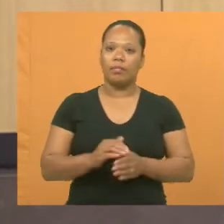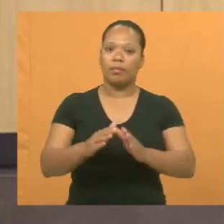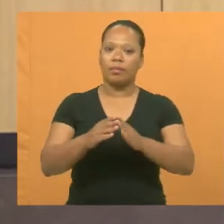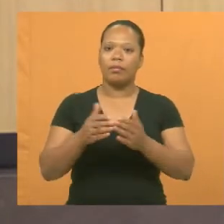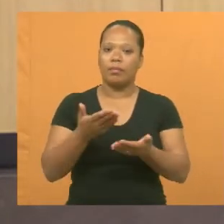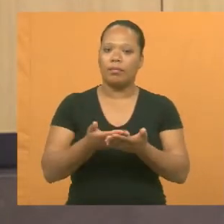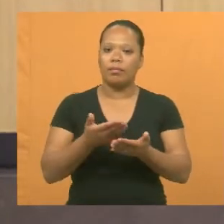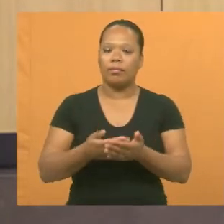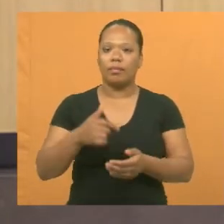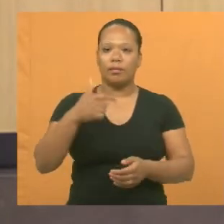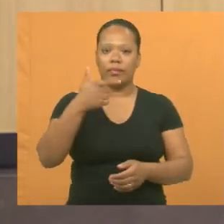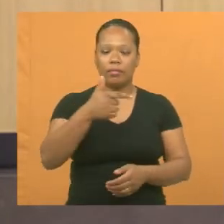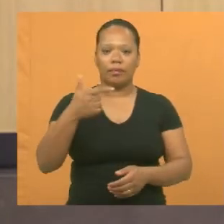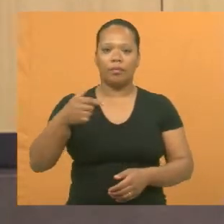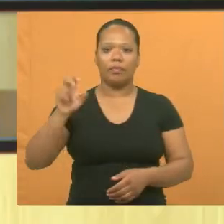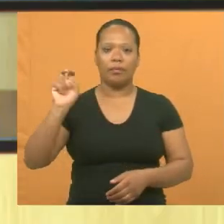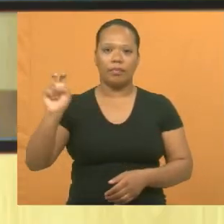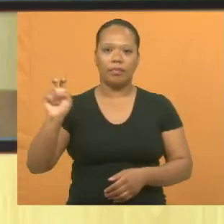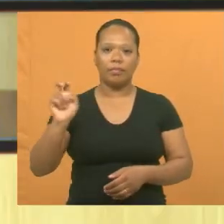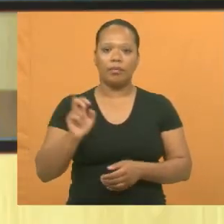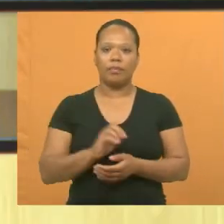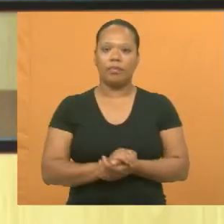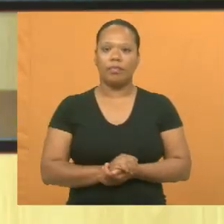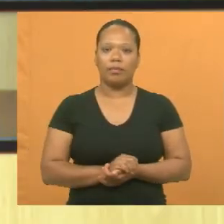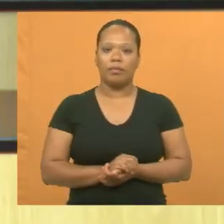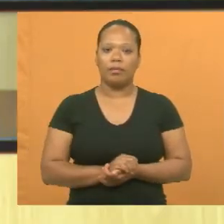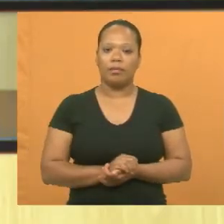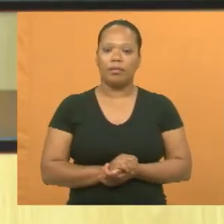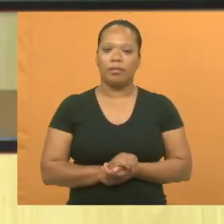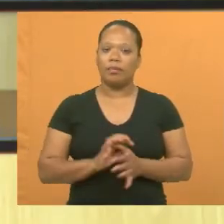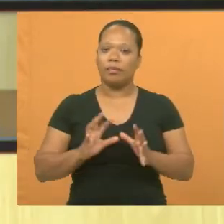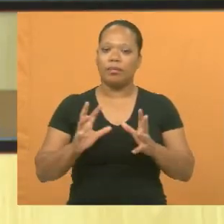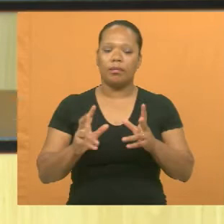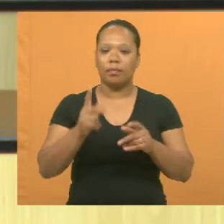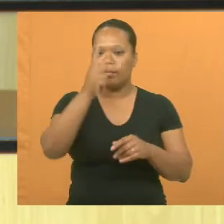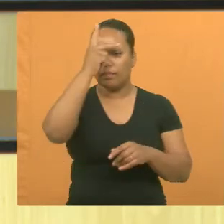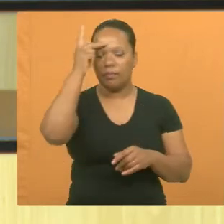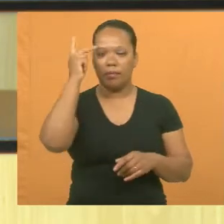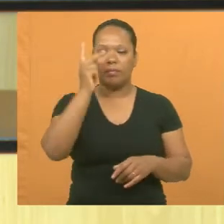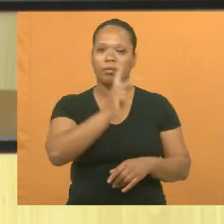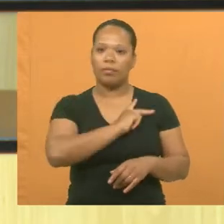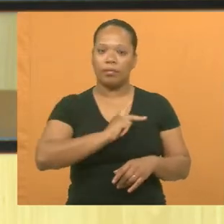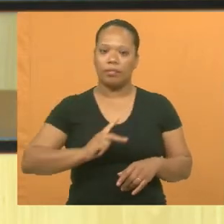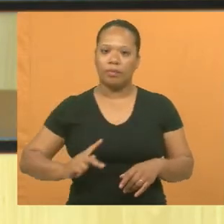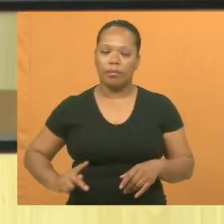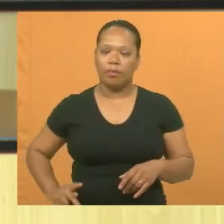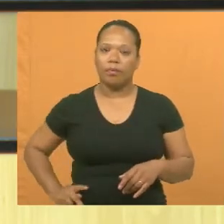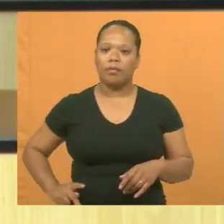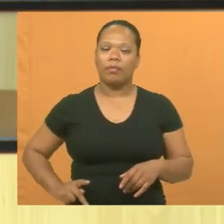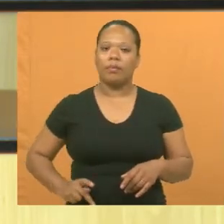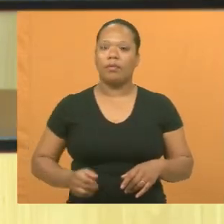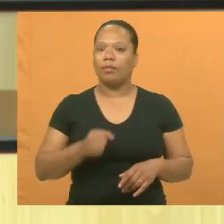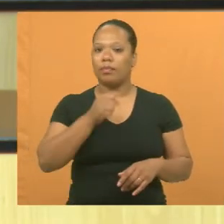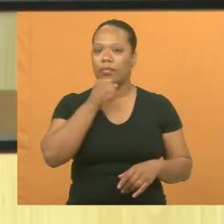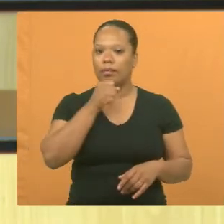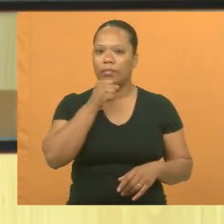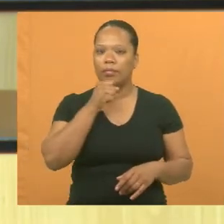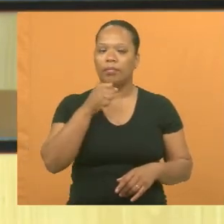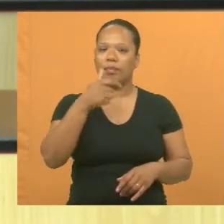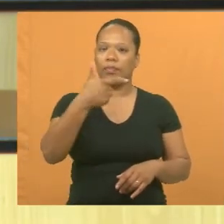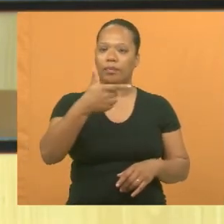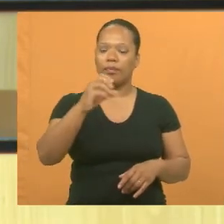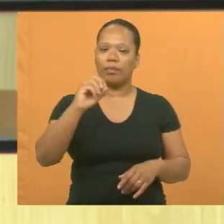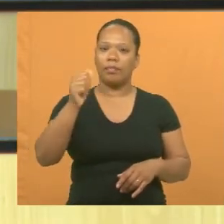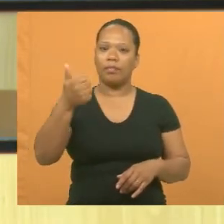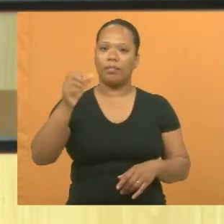Requerimento número 225. Requer, em nome dos integrantes da Câmara da Melhor Idade de Jacareí, edição